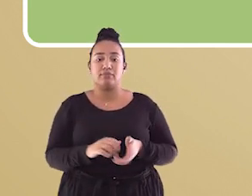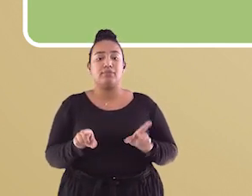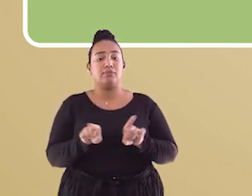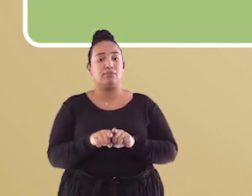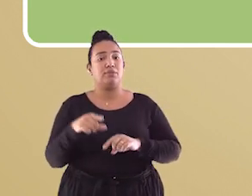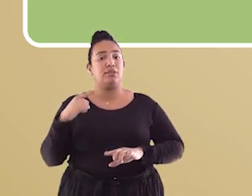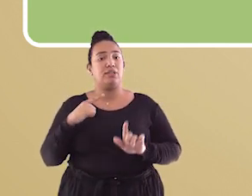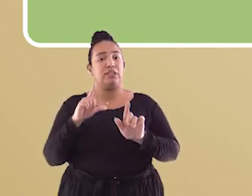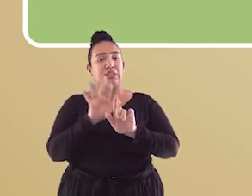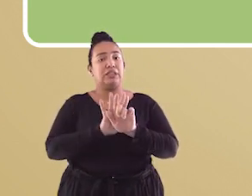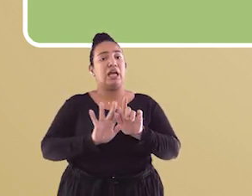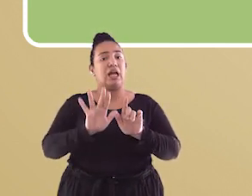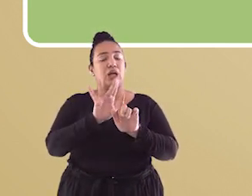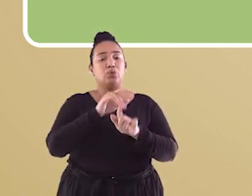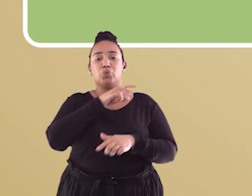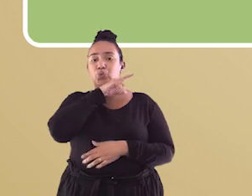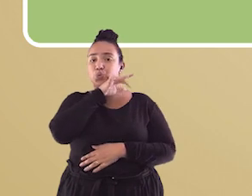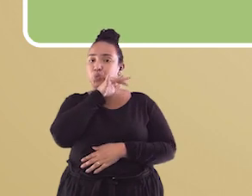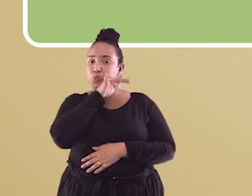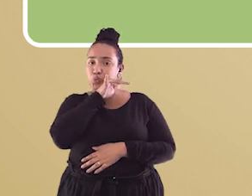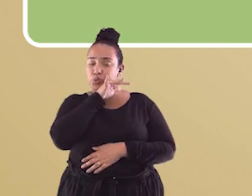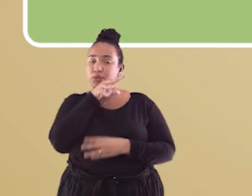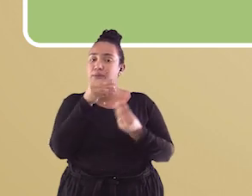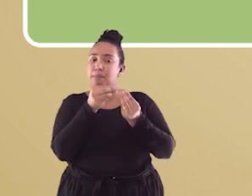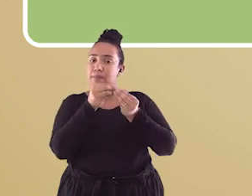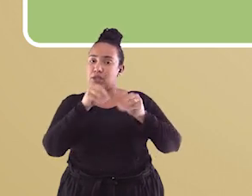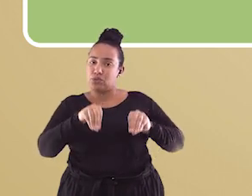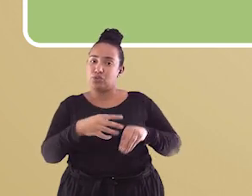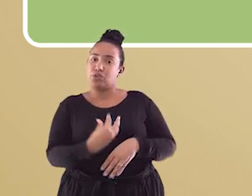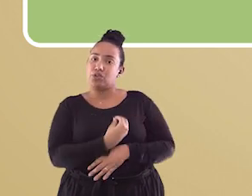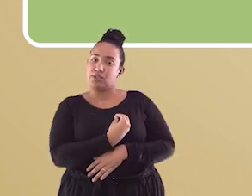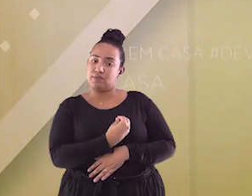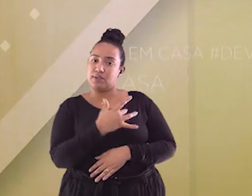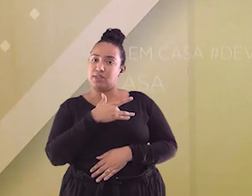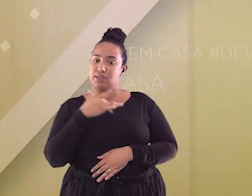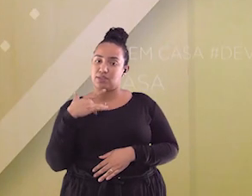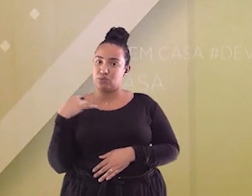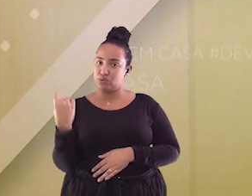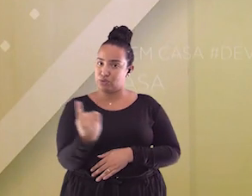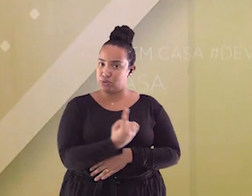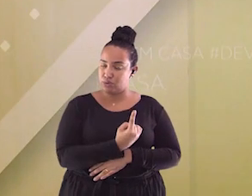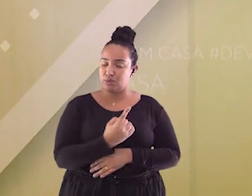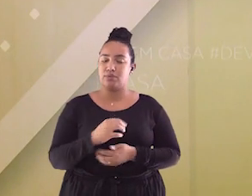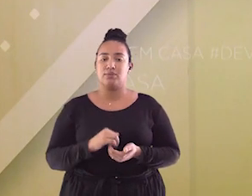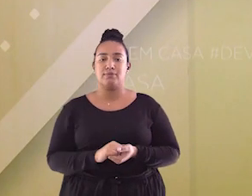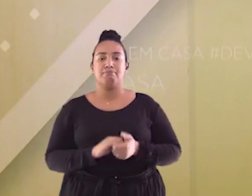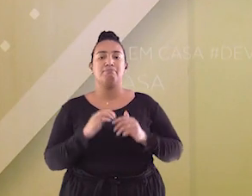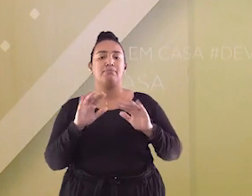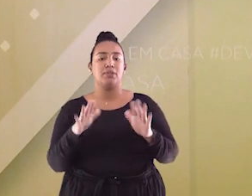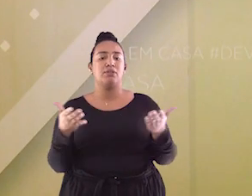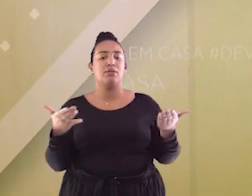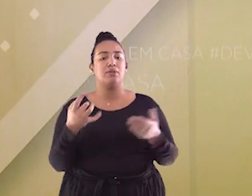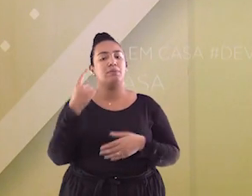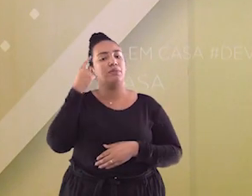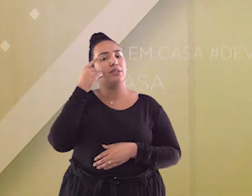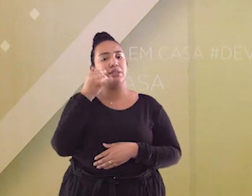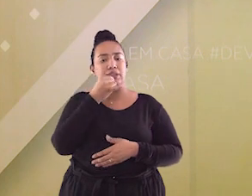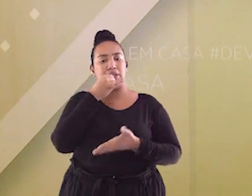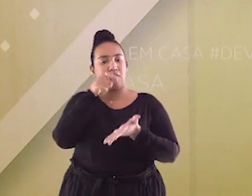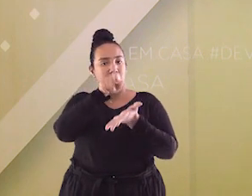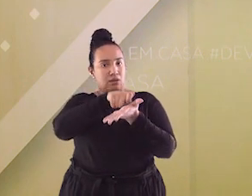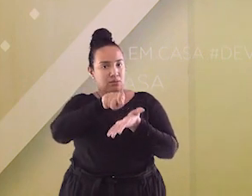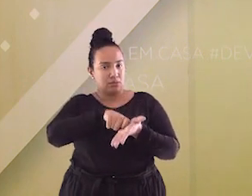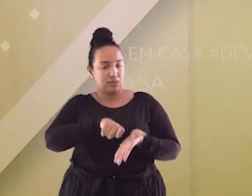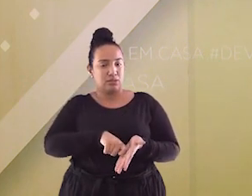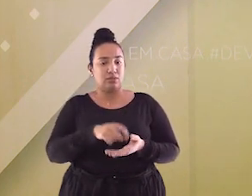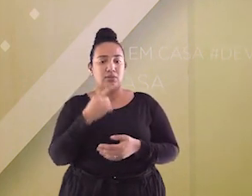gases tóxicos, que são muito prejudiciais para a nossa saúde. E vamos pensar aqui na nossa escrita, observando